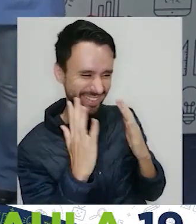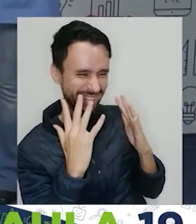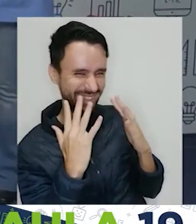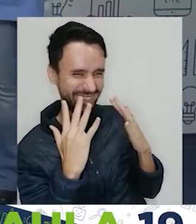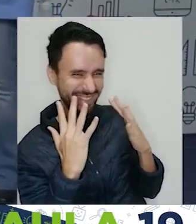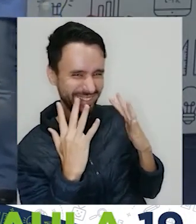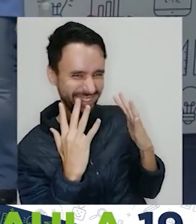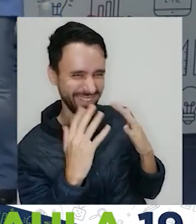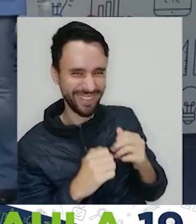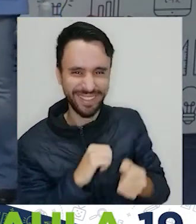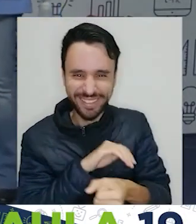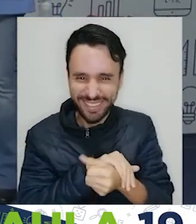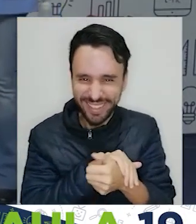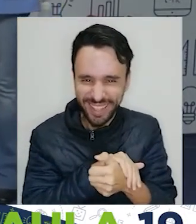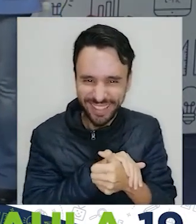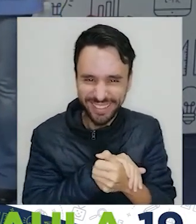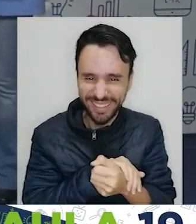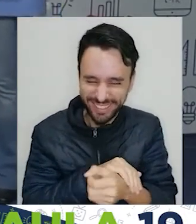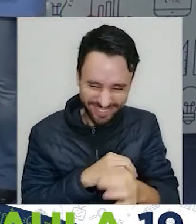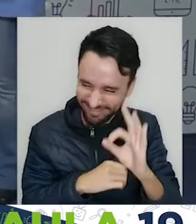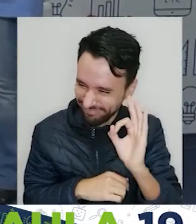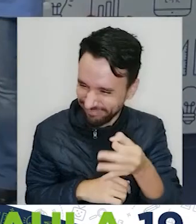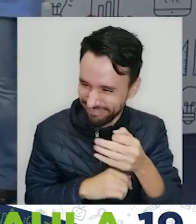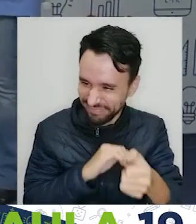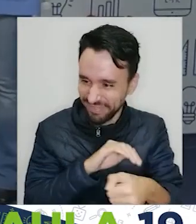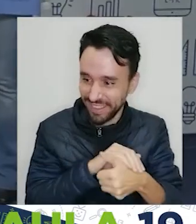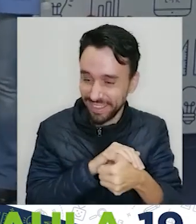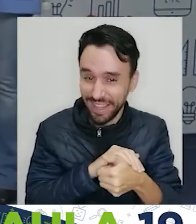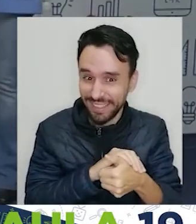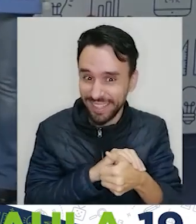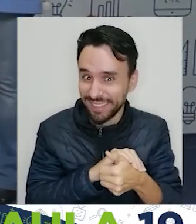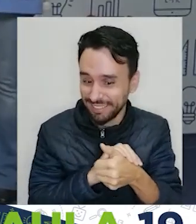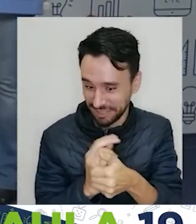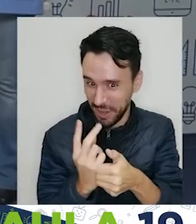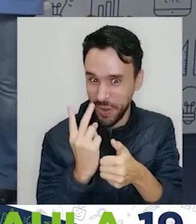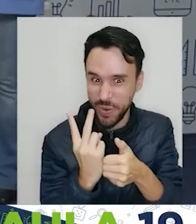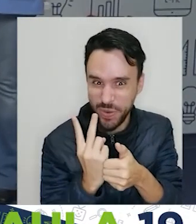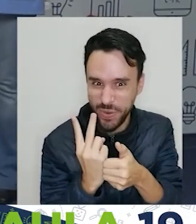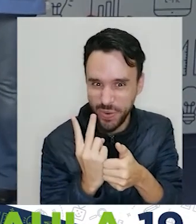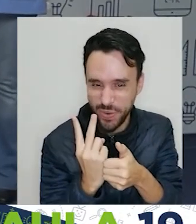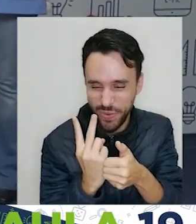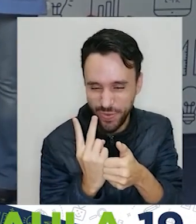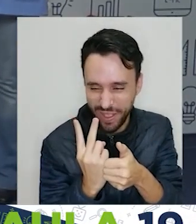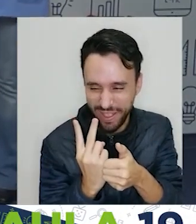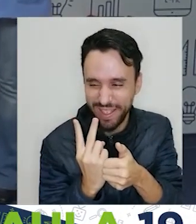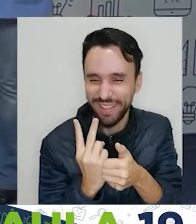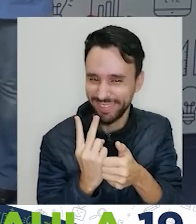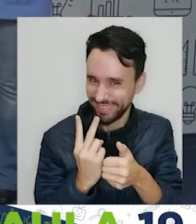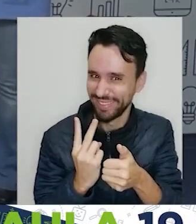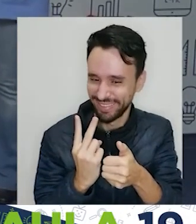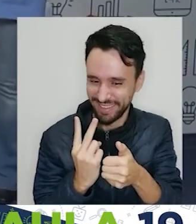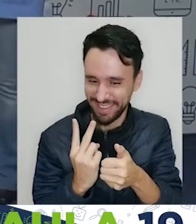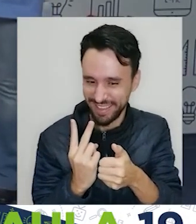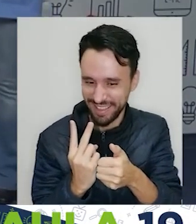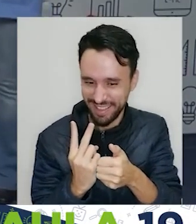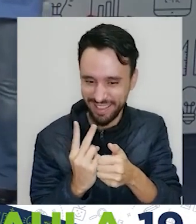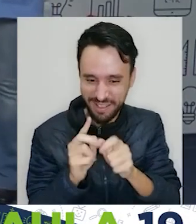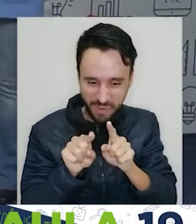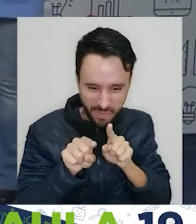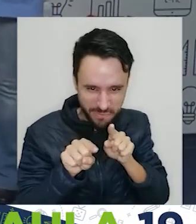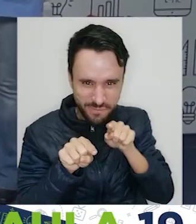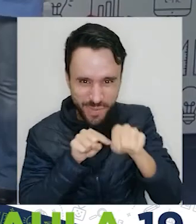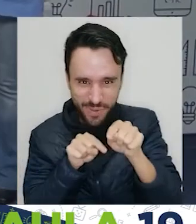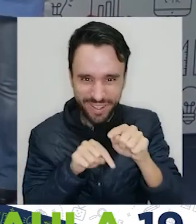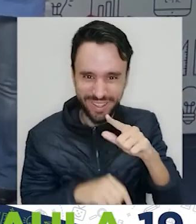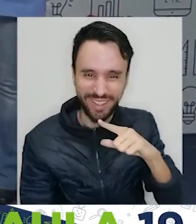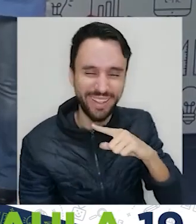Muito bem! Tartaruga! Então, tartaruga, eu ando? Duas casas. Vou passar na frente. Vai, agora. Porque você está